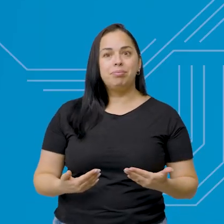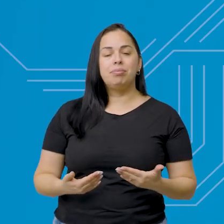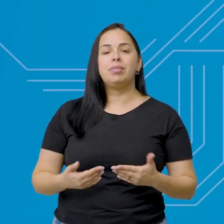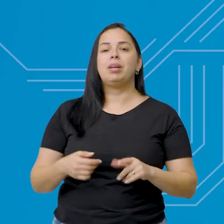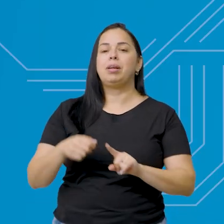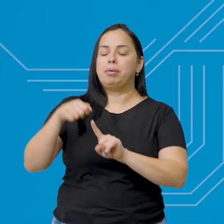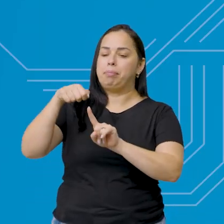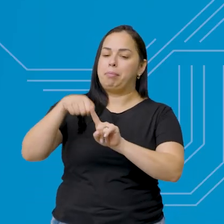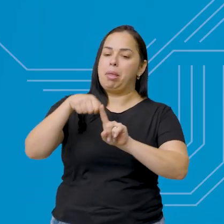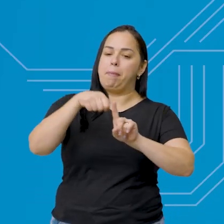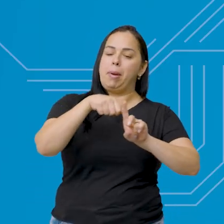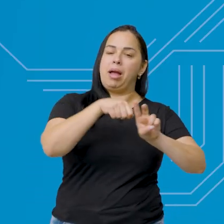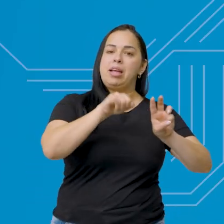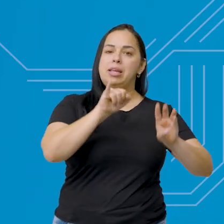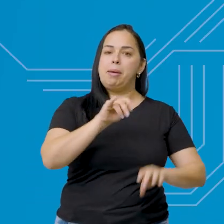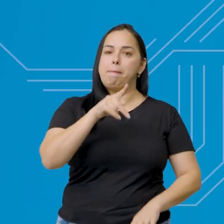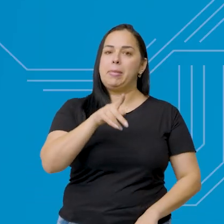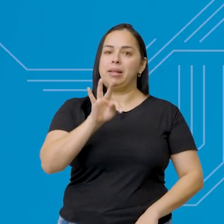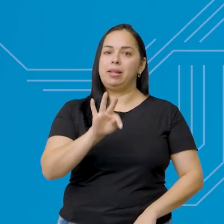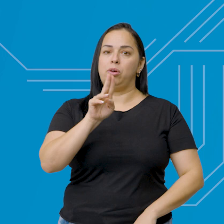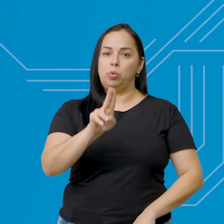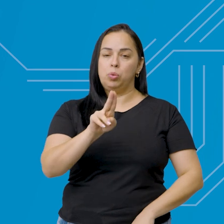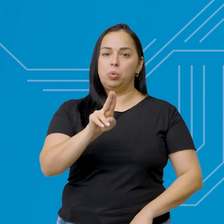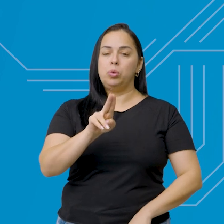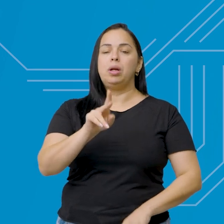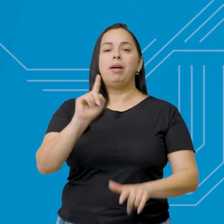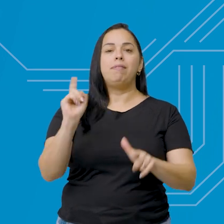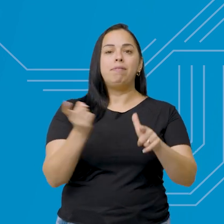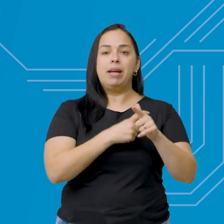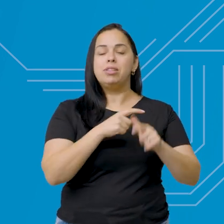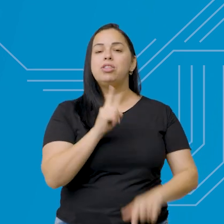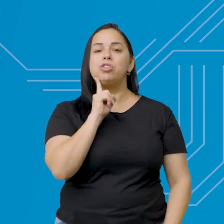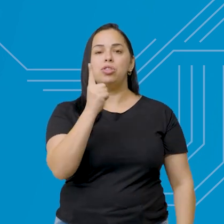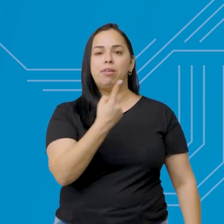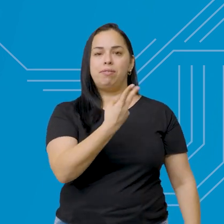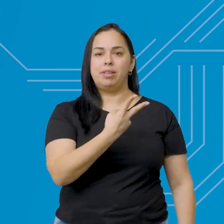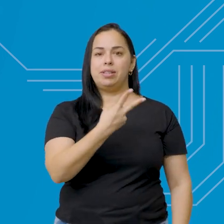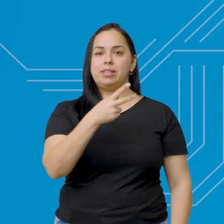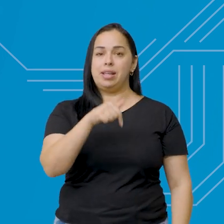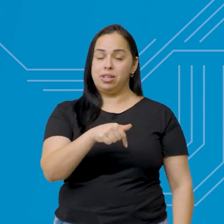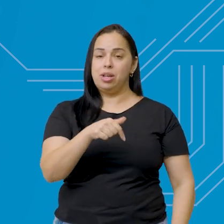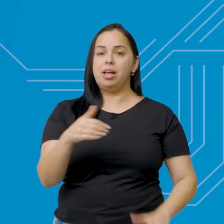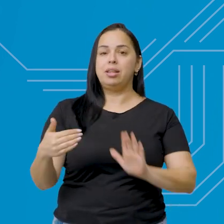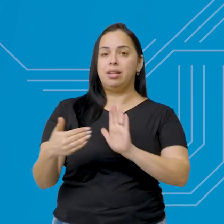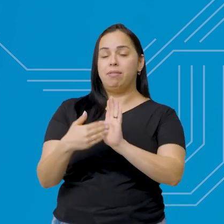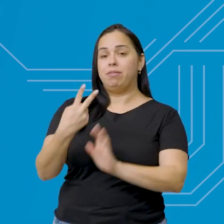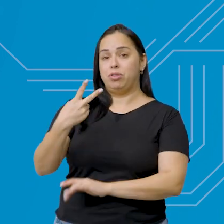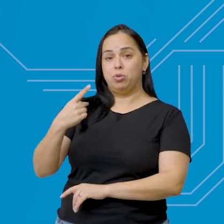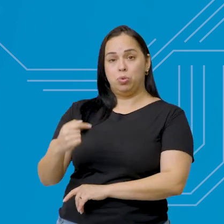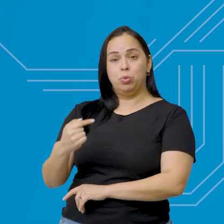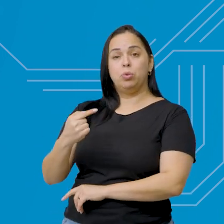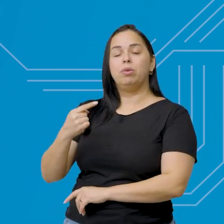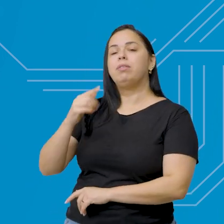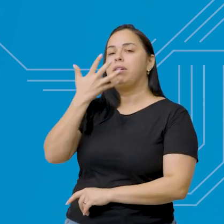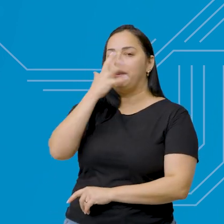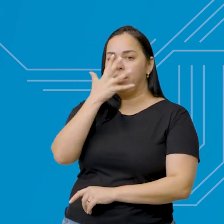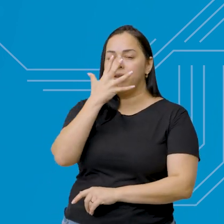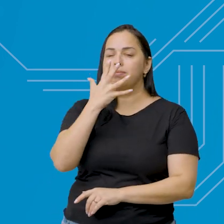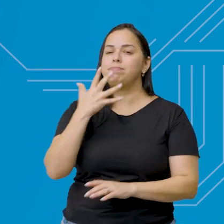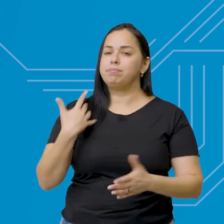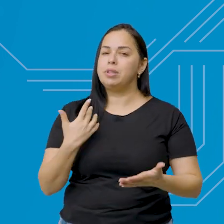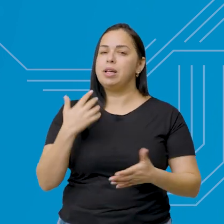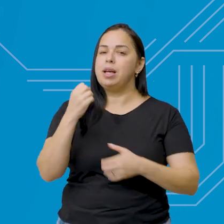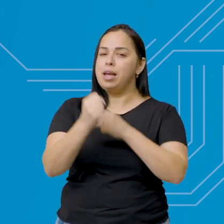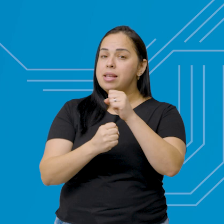primeiras parcelas do IPTU aqui da cidade vencem entre os dias 17 e 21 de fevereiro. Este ano, o valor teve